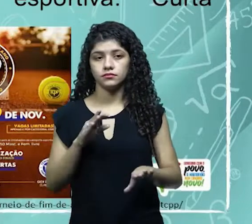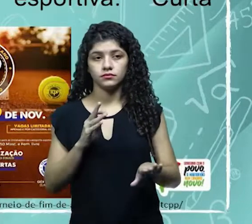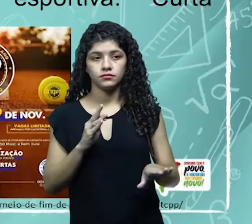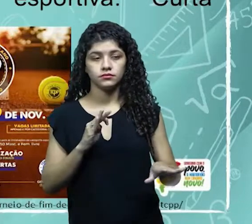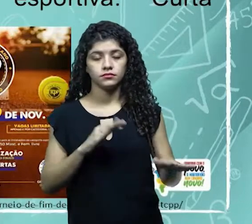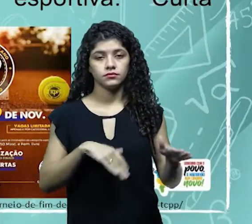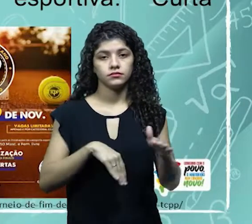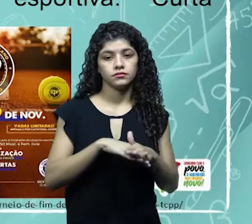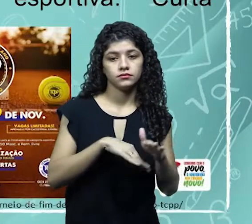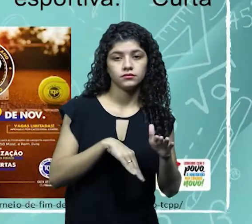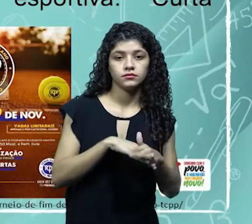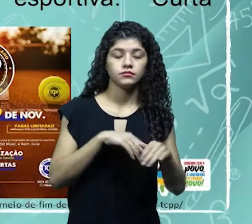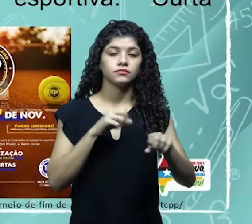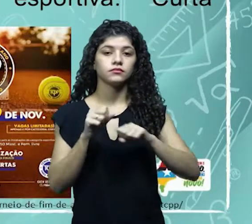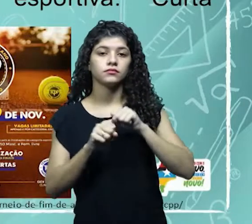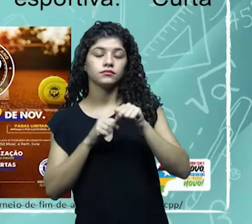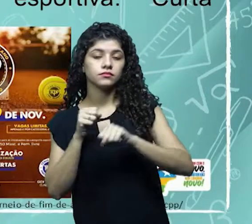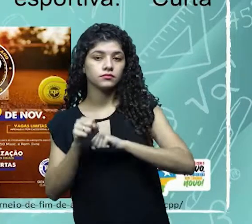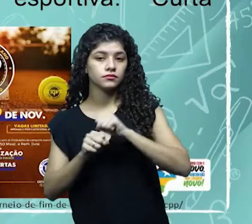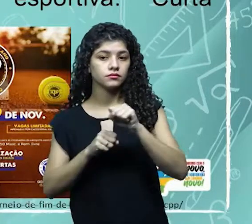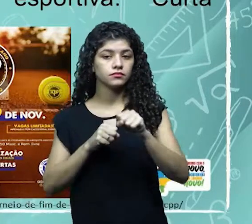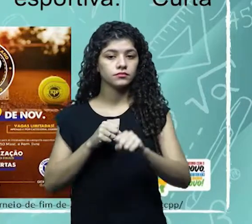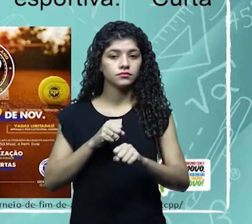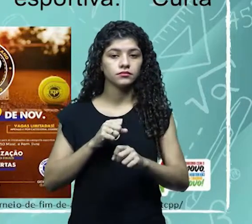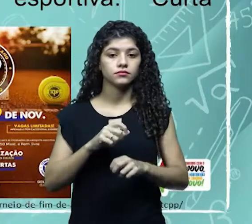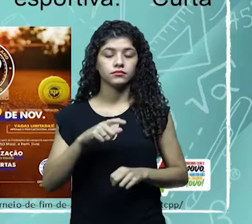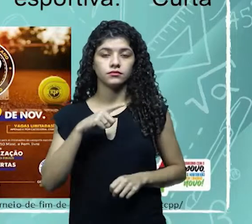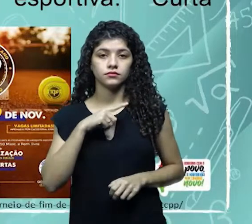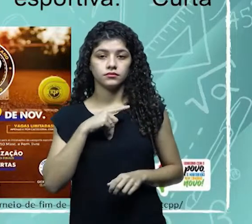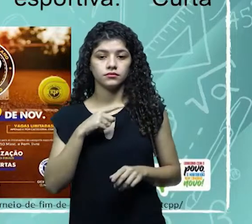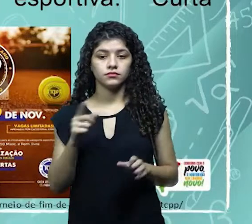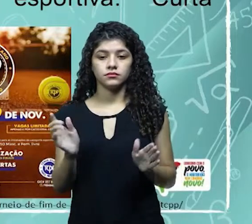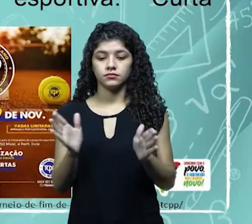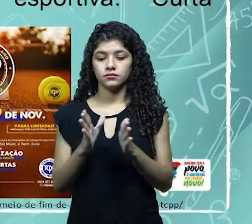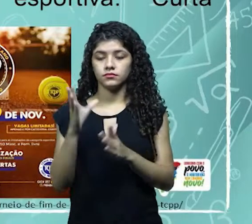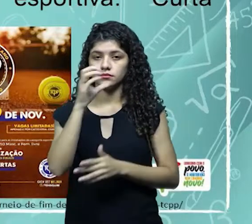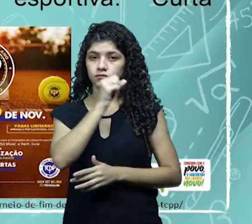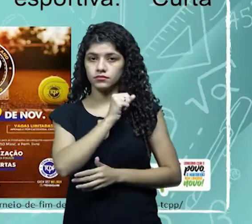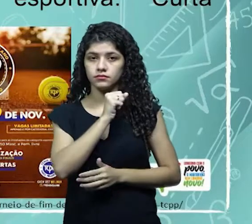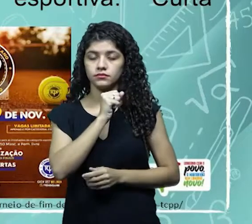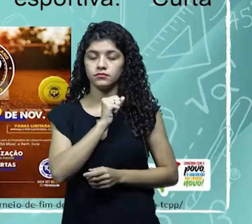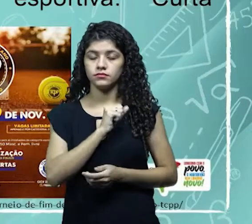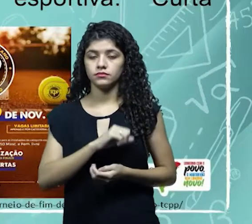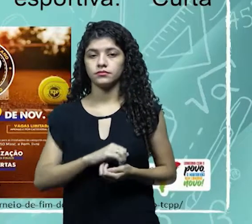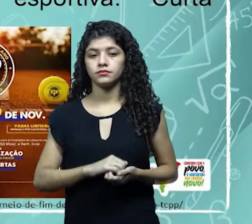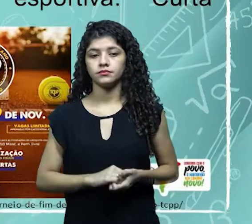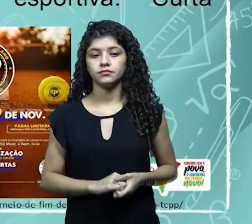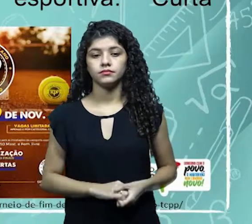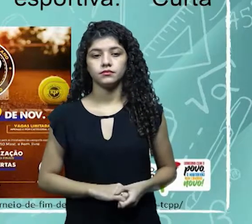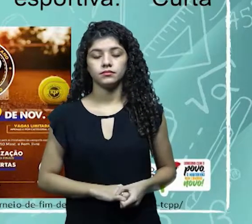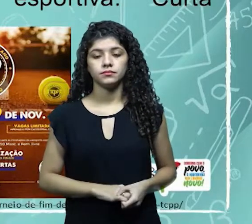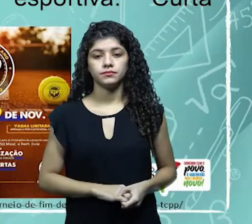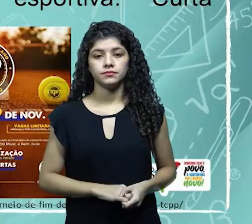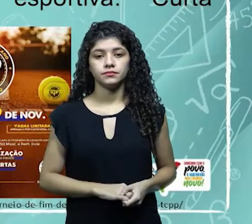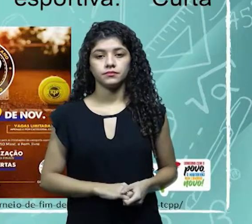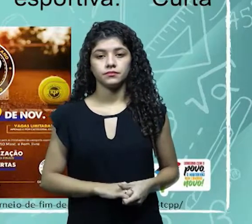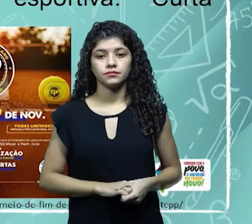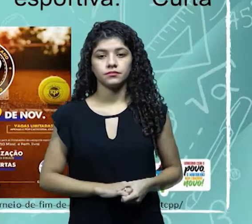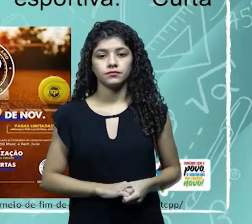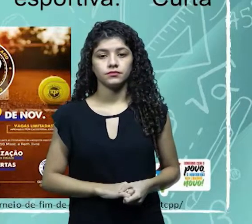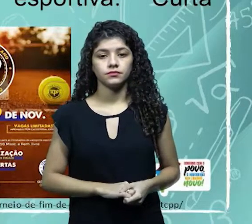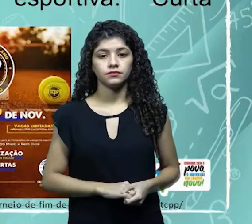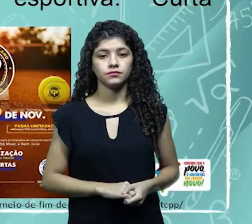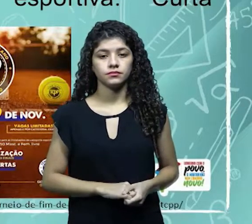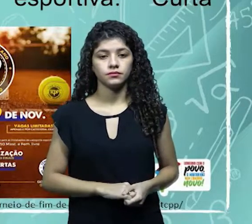desportiva né então geralmente é um torneio é algo a duração curta ao Contrário de